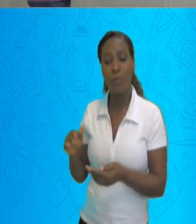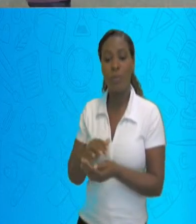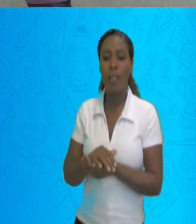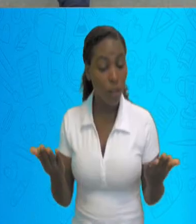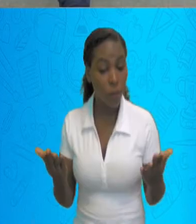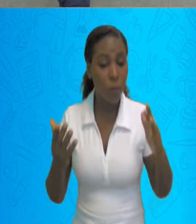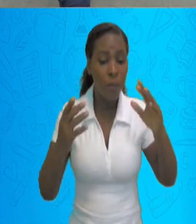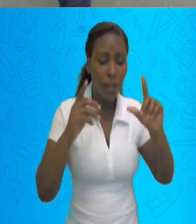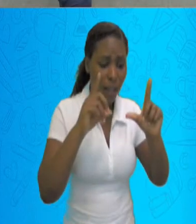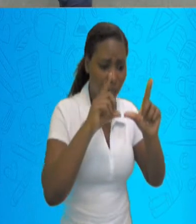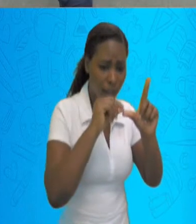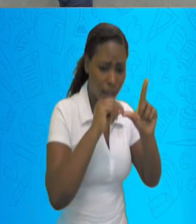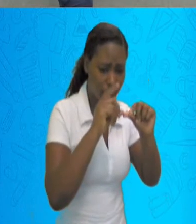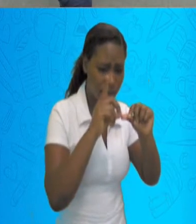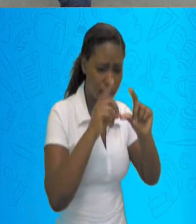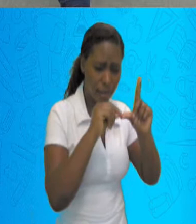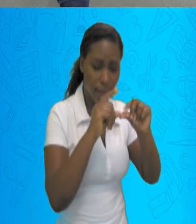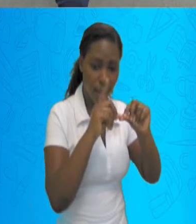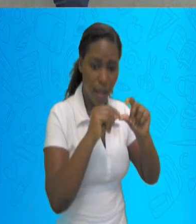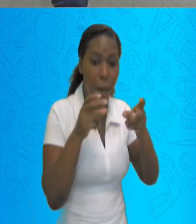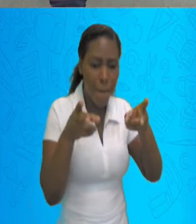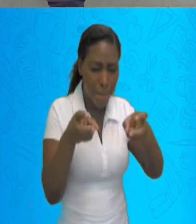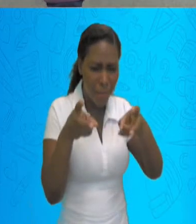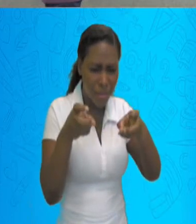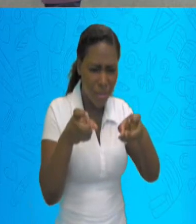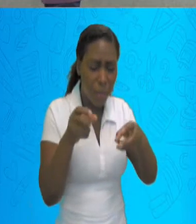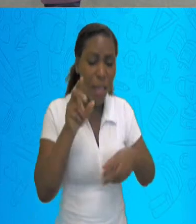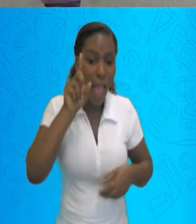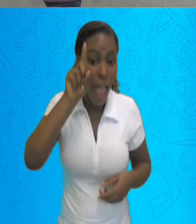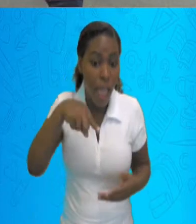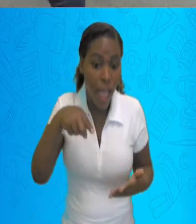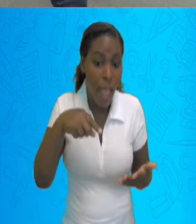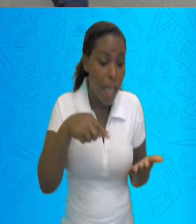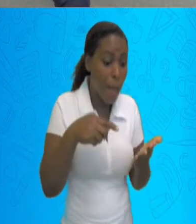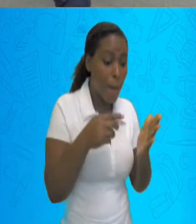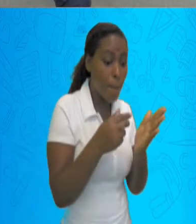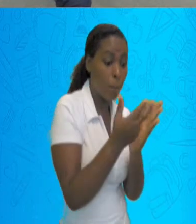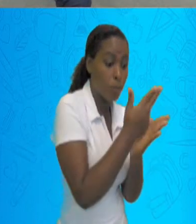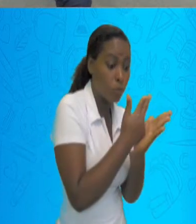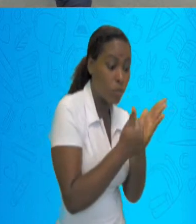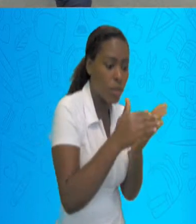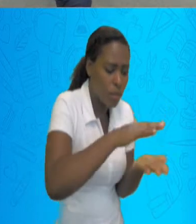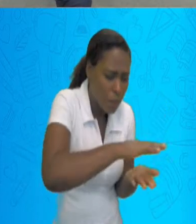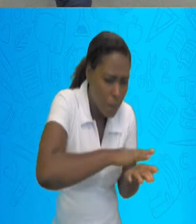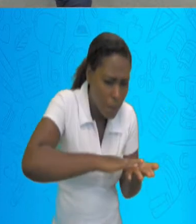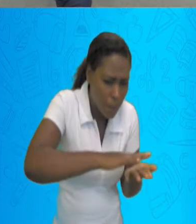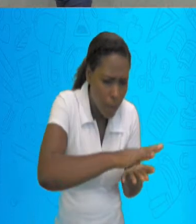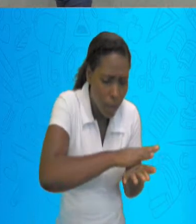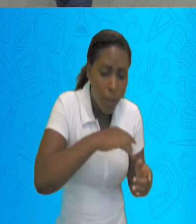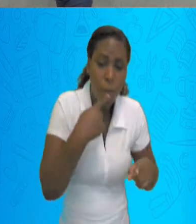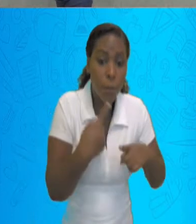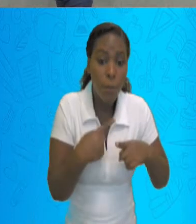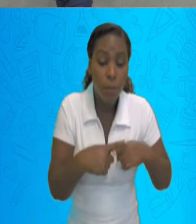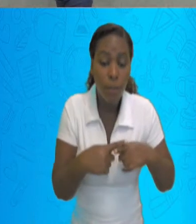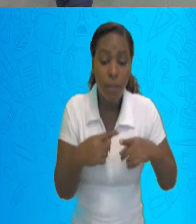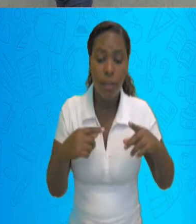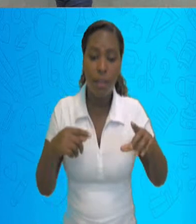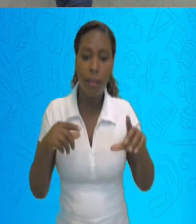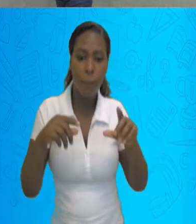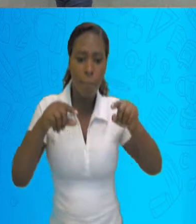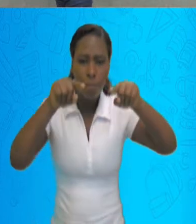estrela, como nós podemos perceber, ela é um polígono. Por quê? Ela é uma figura que tem segmentos